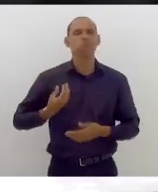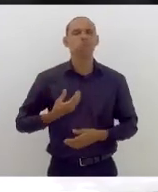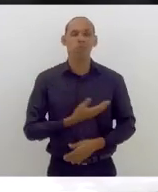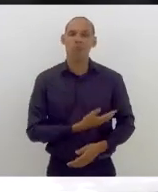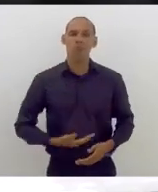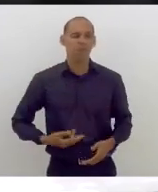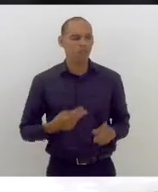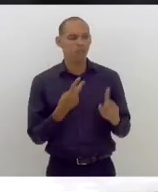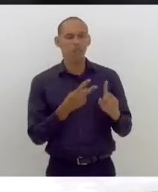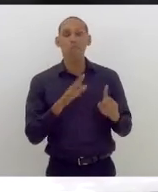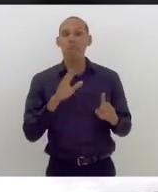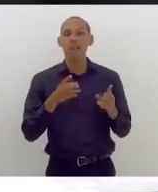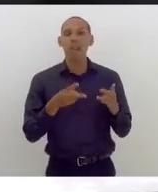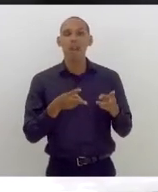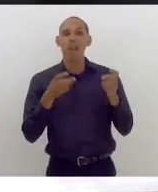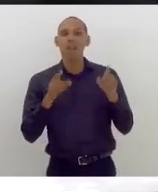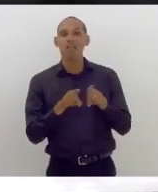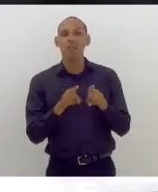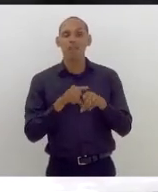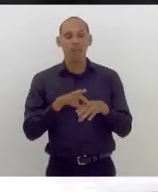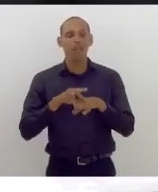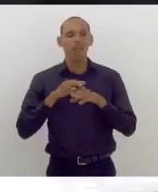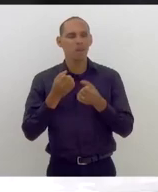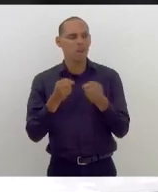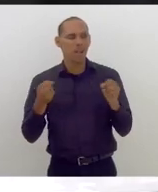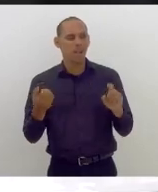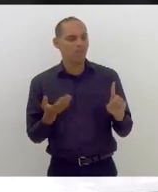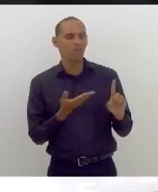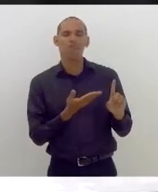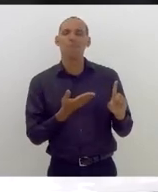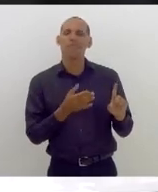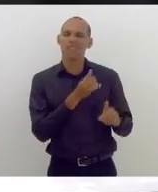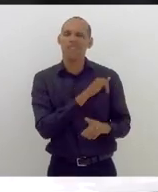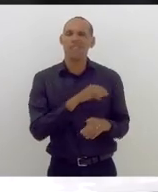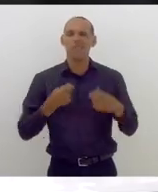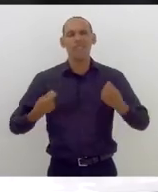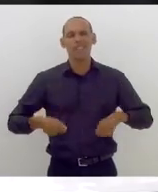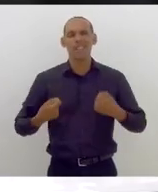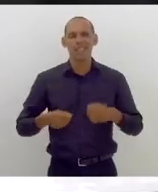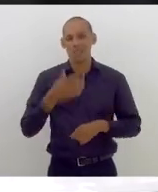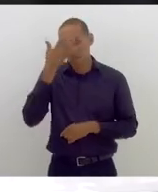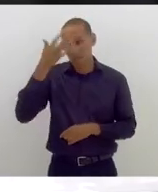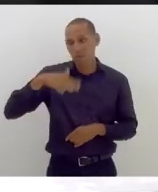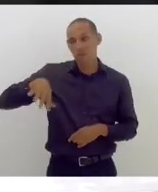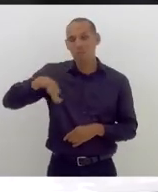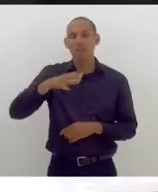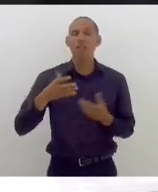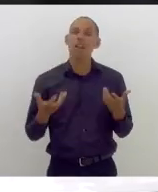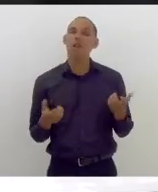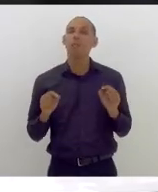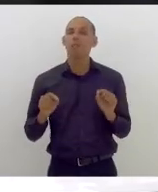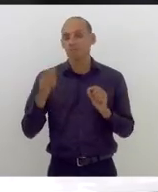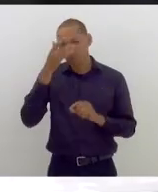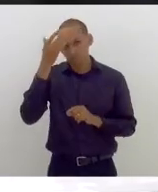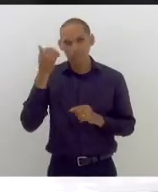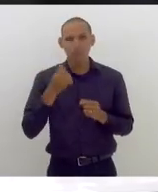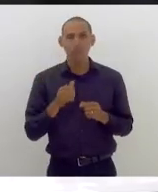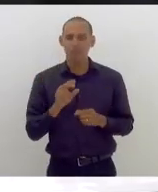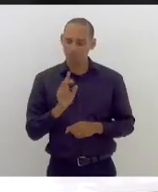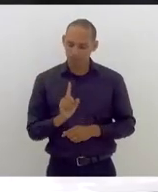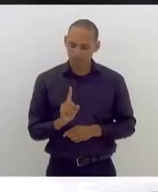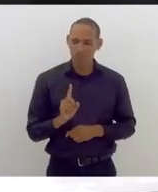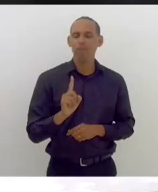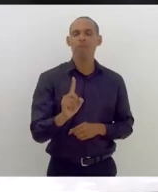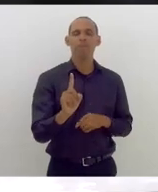reconhecer grandes líderes e que o Rio de Janeiro precisa desses líderes. Eu acho que as pessoas aqui esperam pessoas que liderem e que sirvam